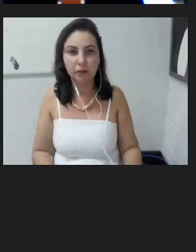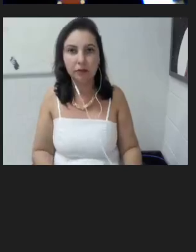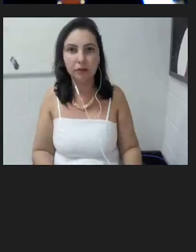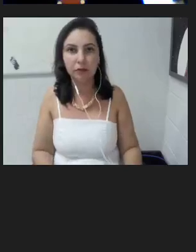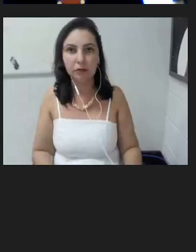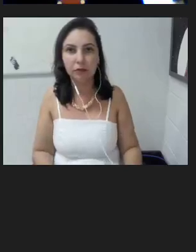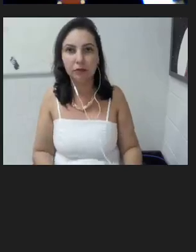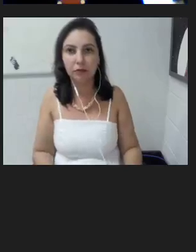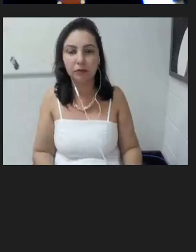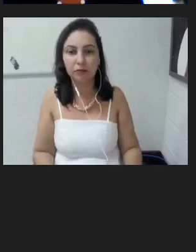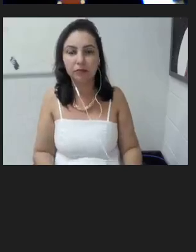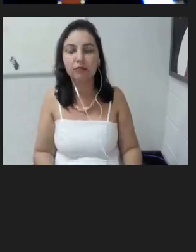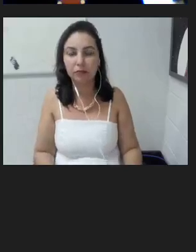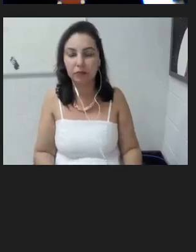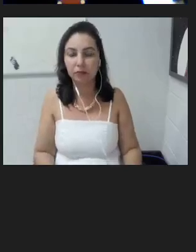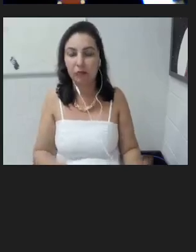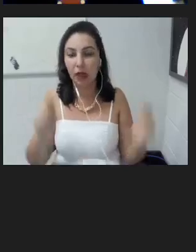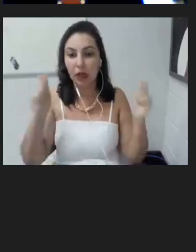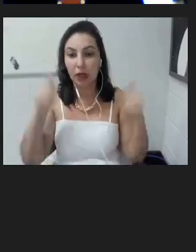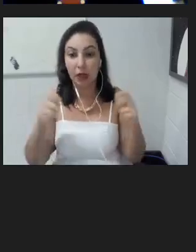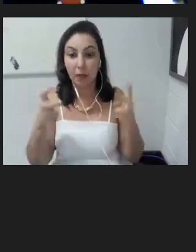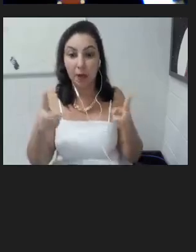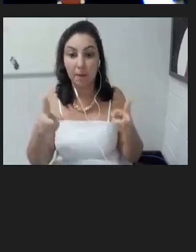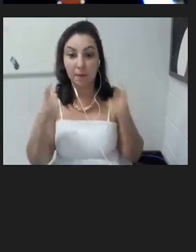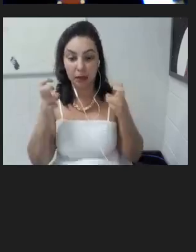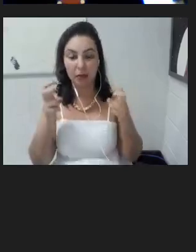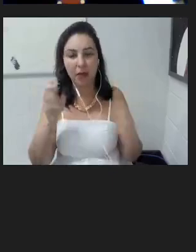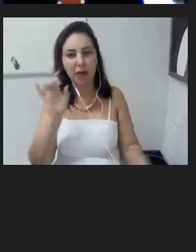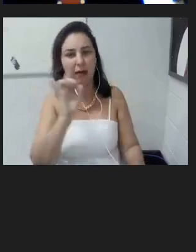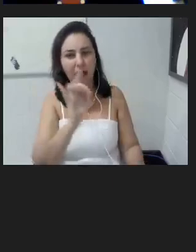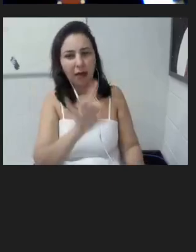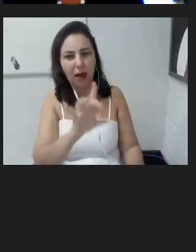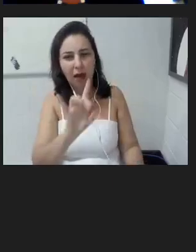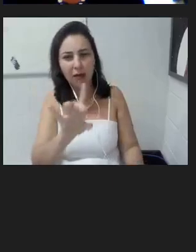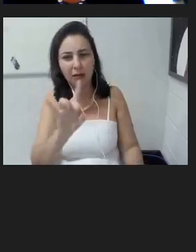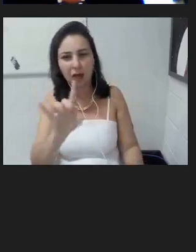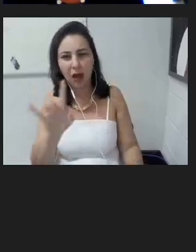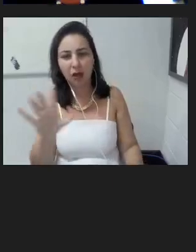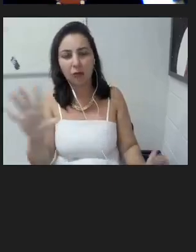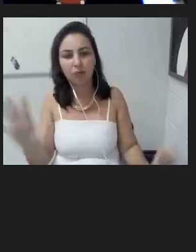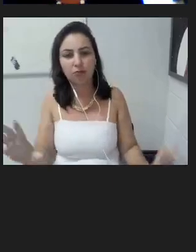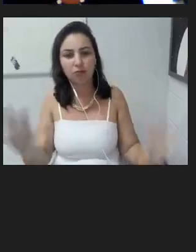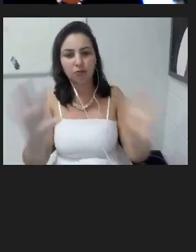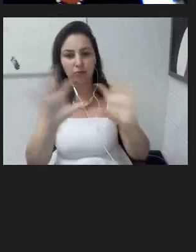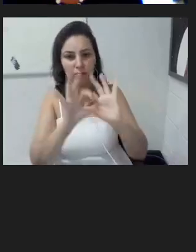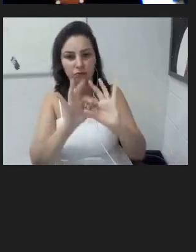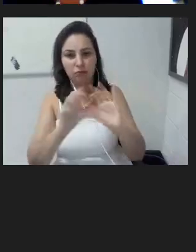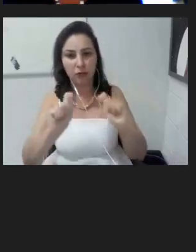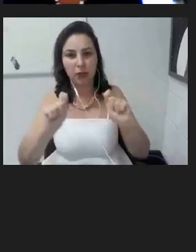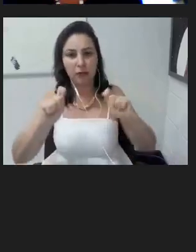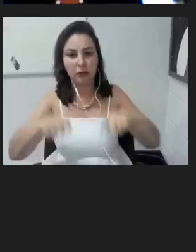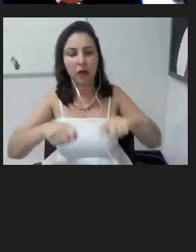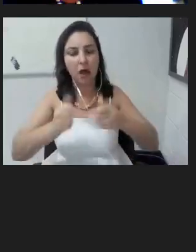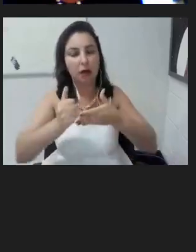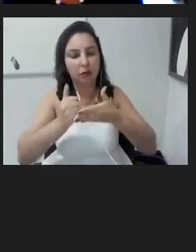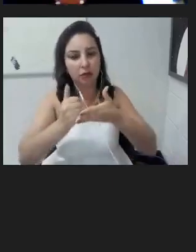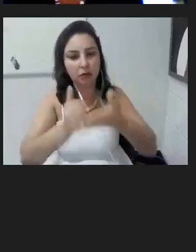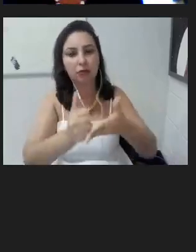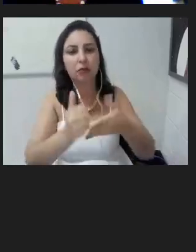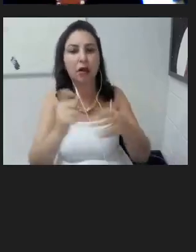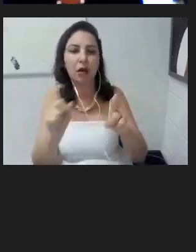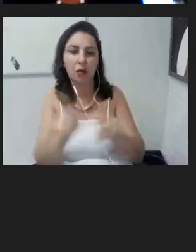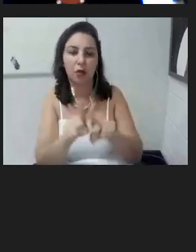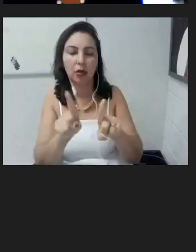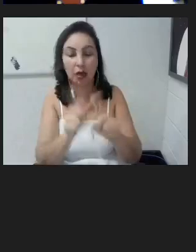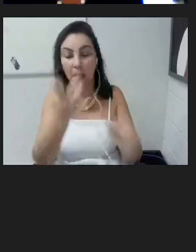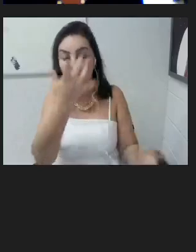muito evidente, né, como que cada um é parte dessa rede, como que cada um pode contribuir e como que a questão da